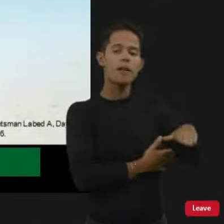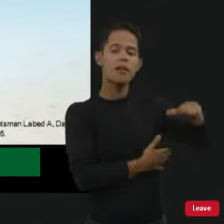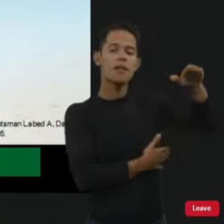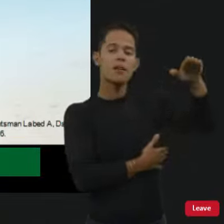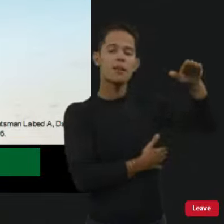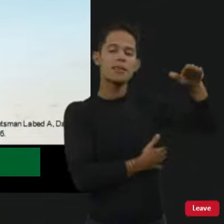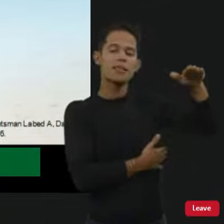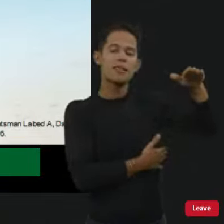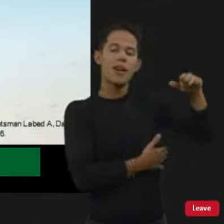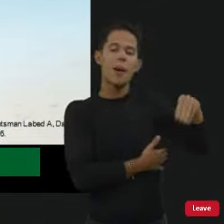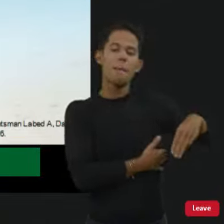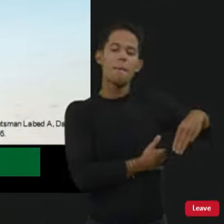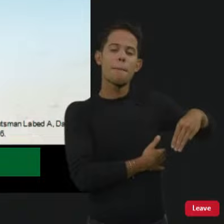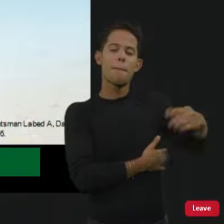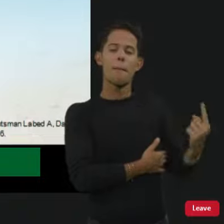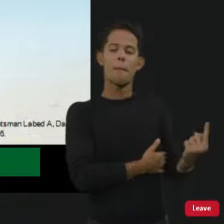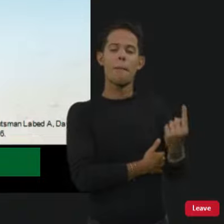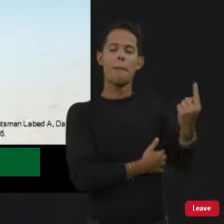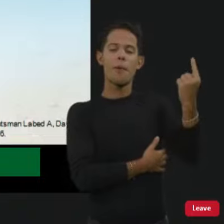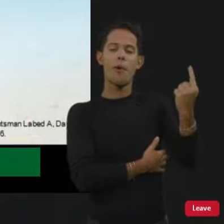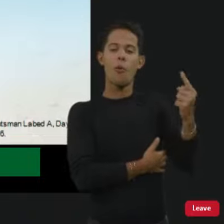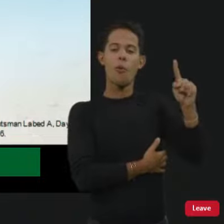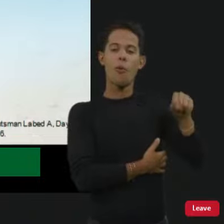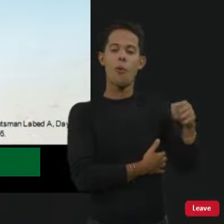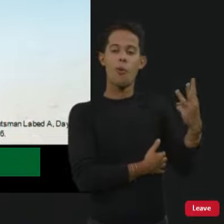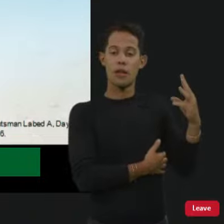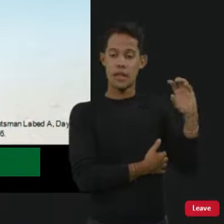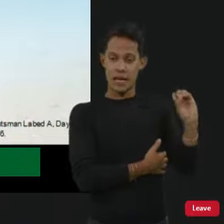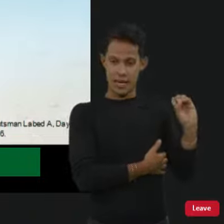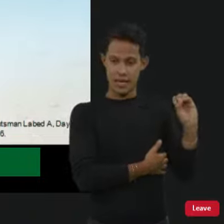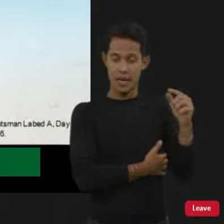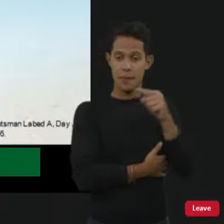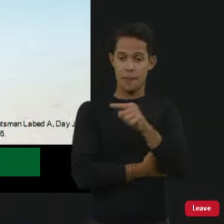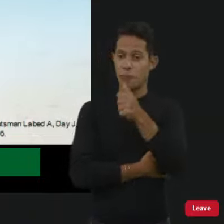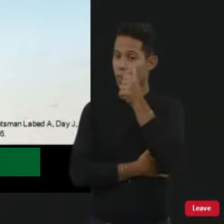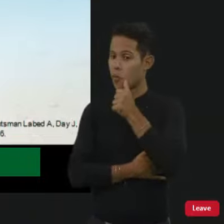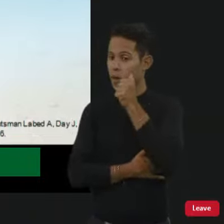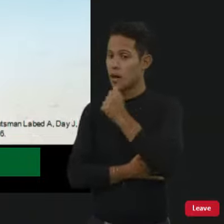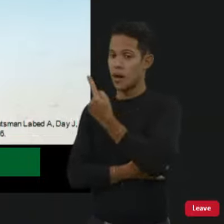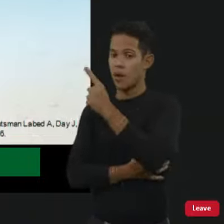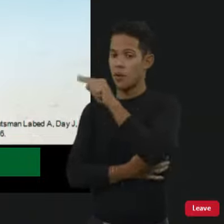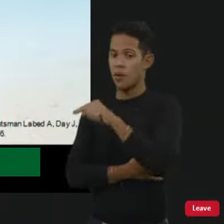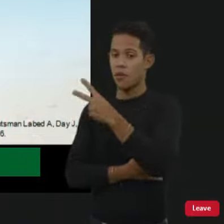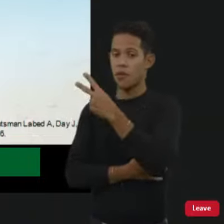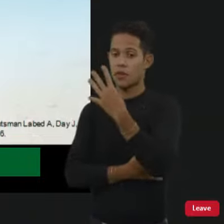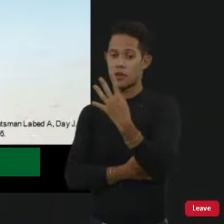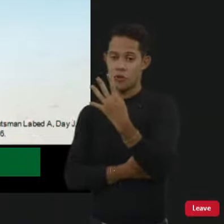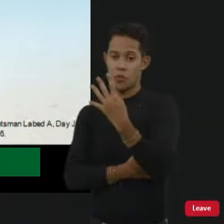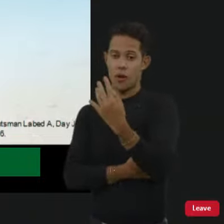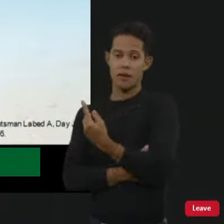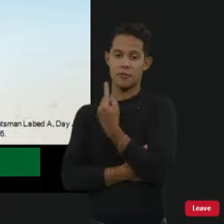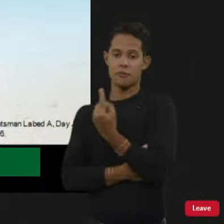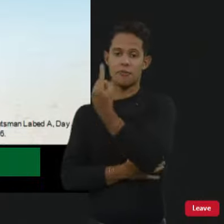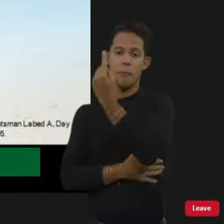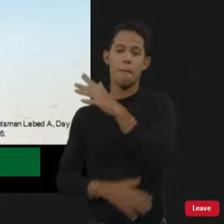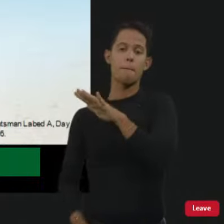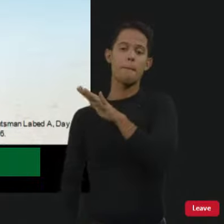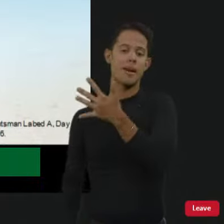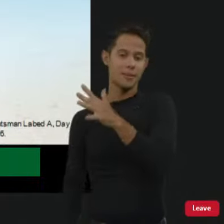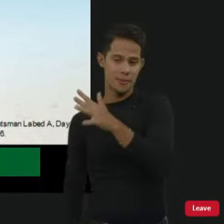mais ou menos 5,6 centímetros, e a mulher 1,24 m, mais ou menos 5,9